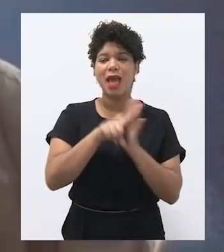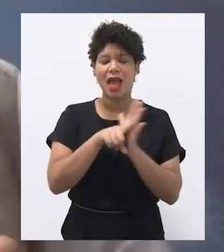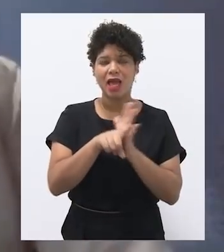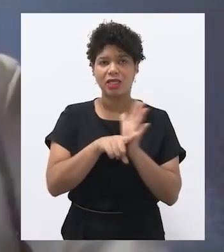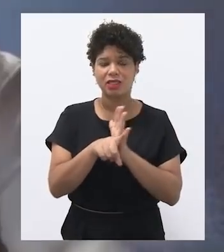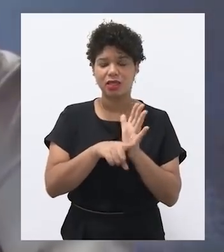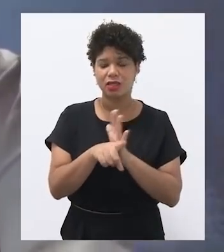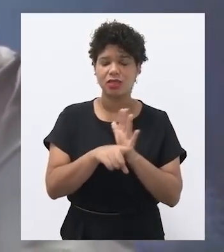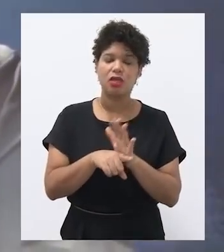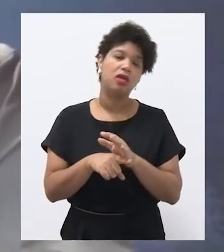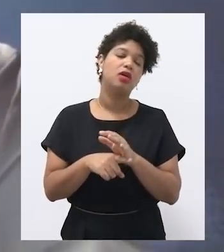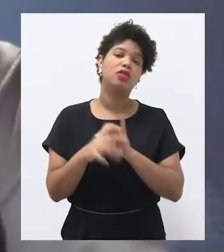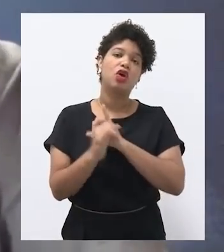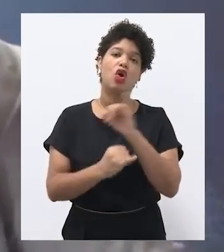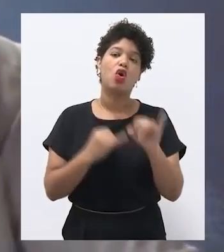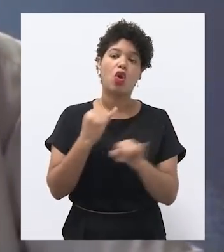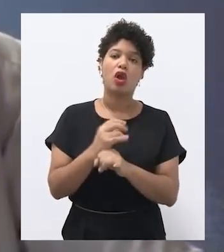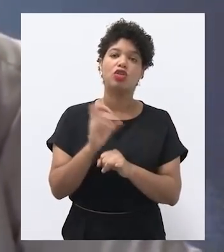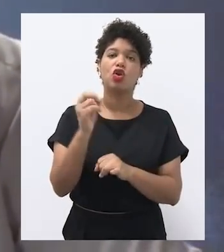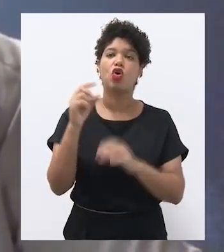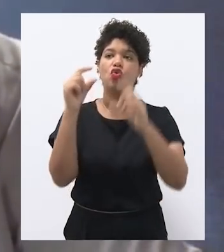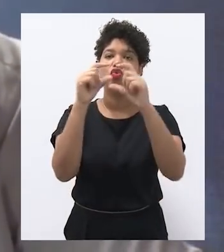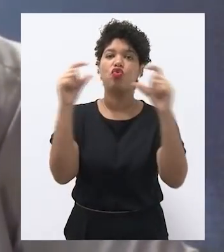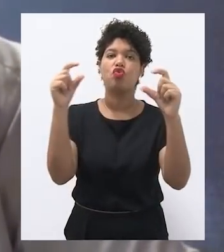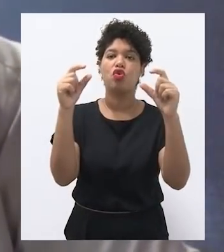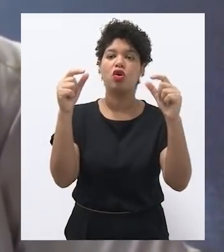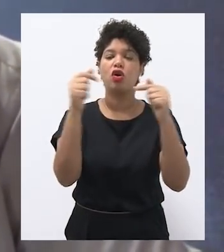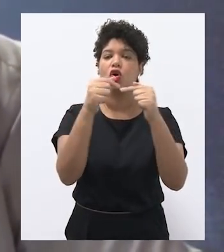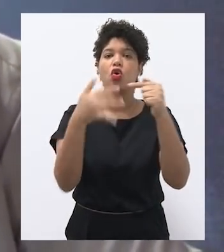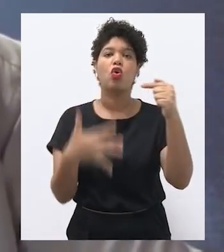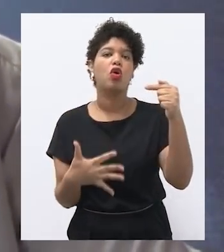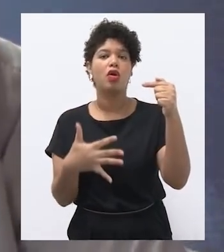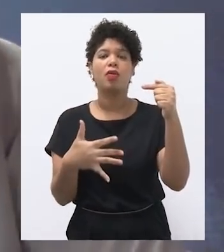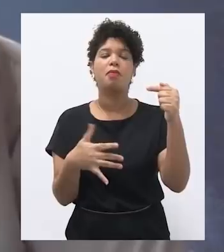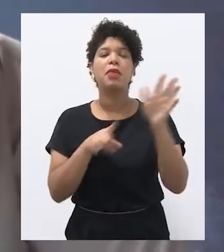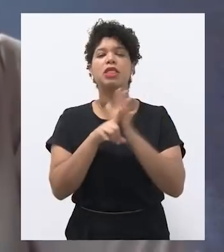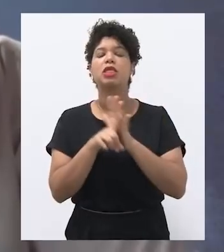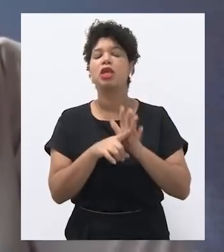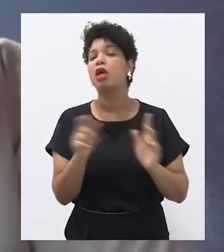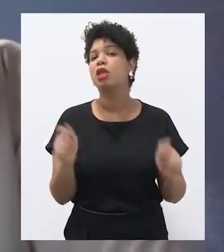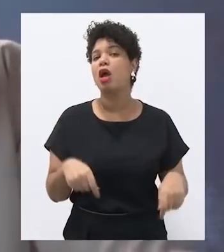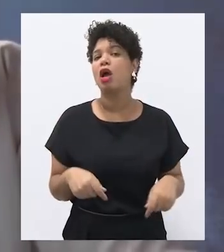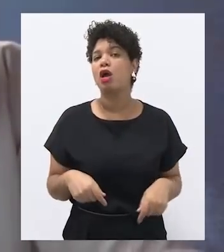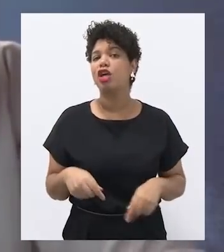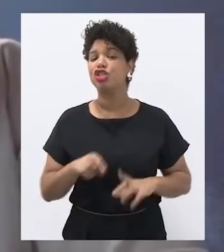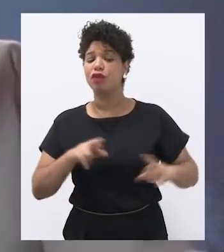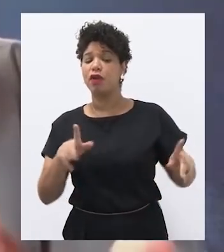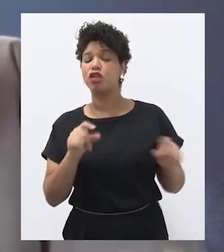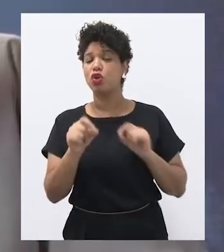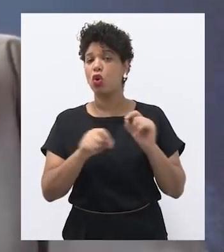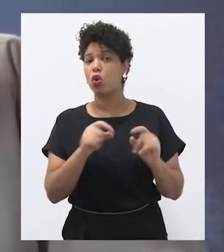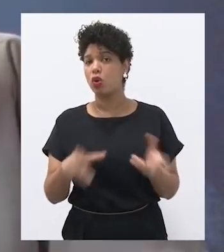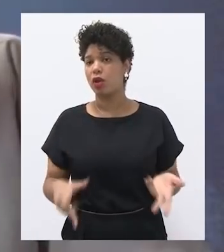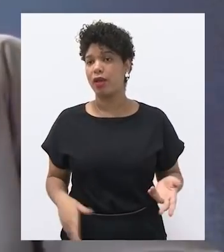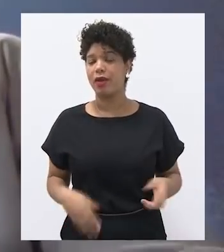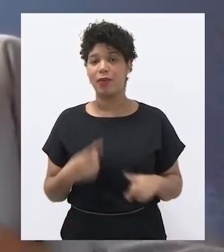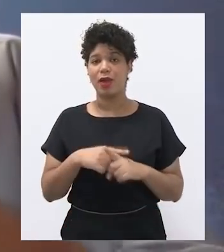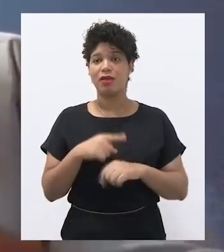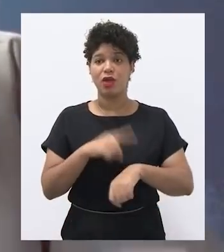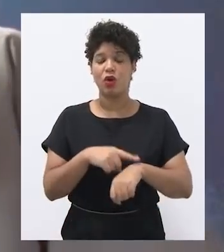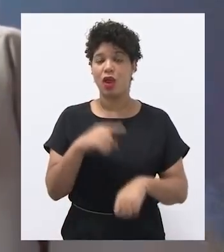do livro e buscar no índice lá, no Wikipedia da vida. Por quê? Porque num momento de